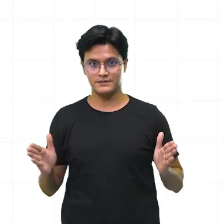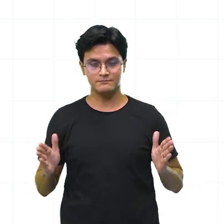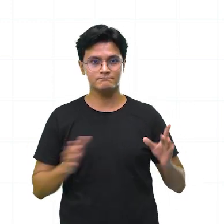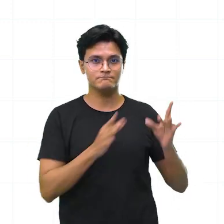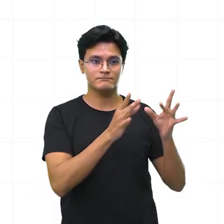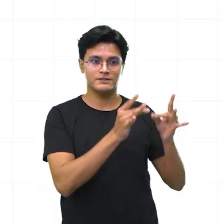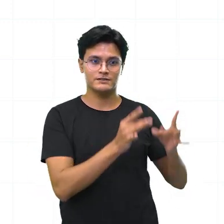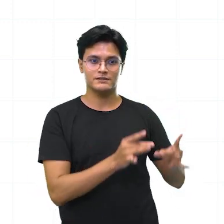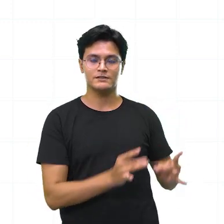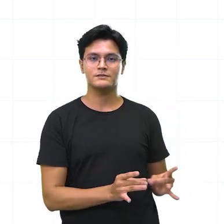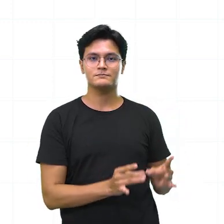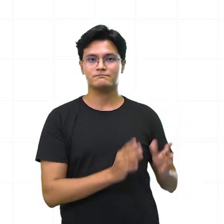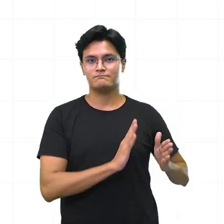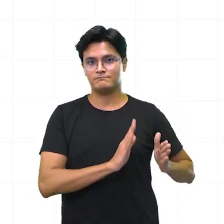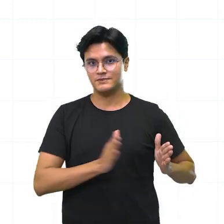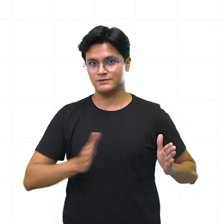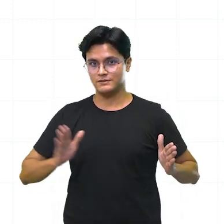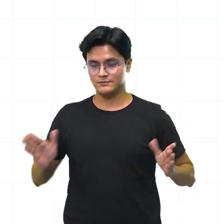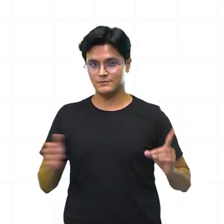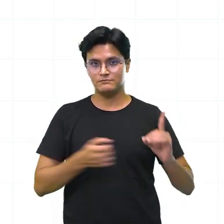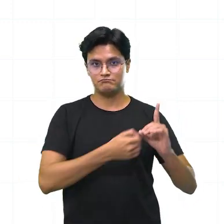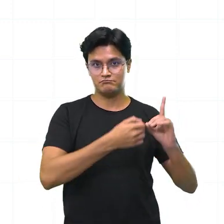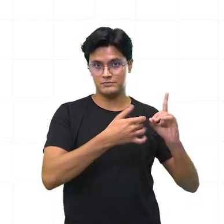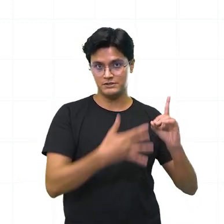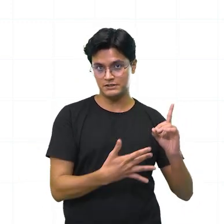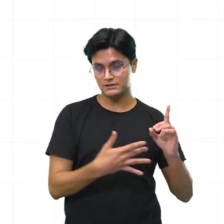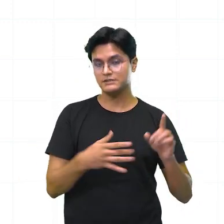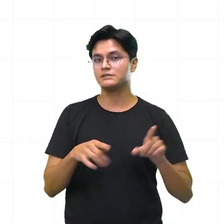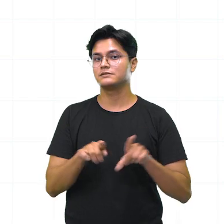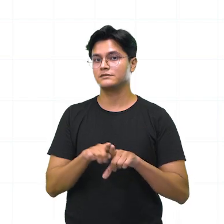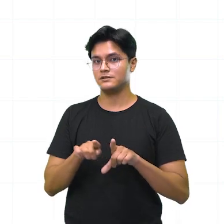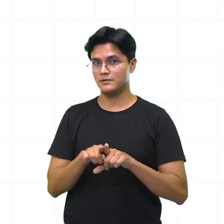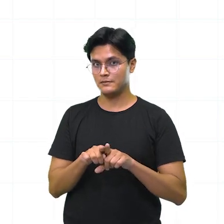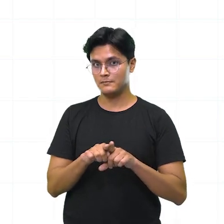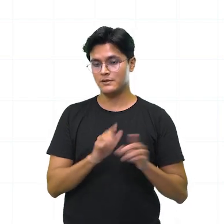detalhamento, sequências descritivas e